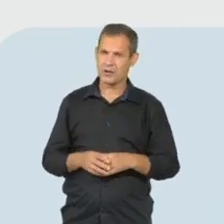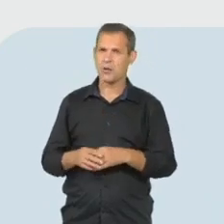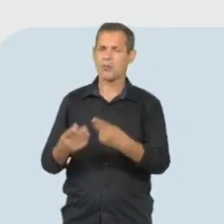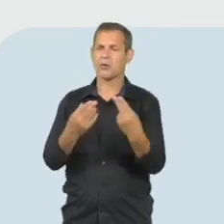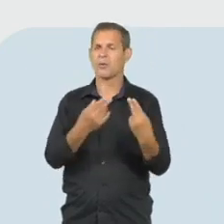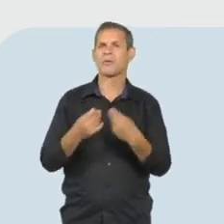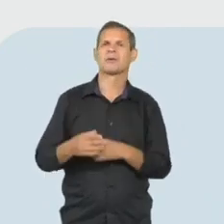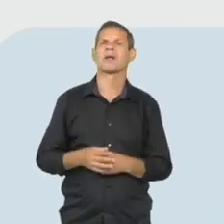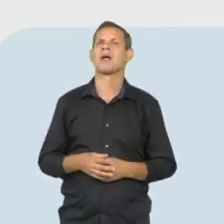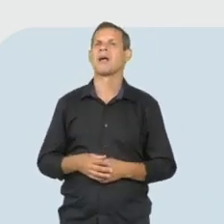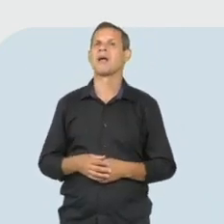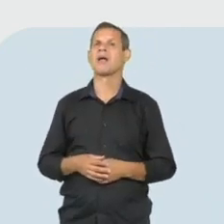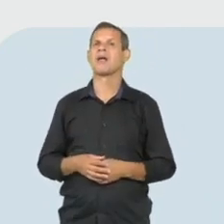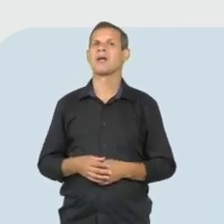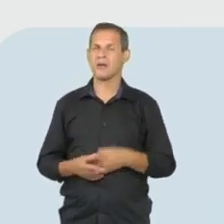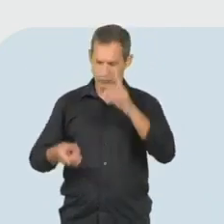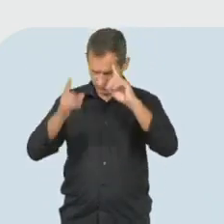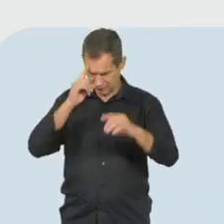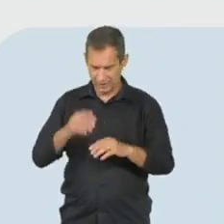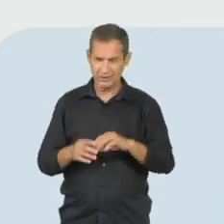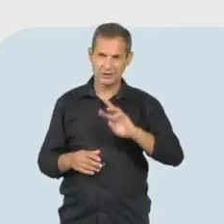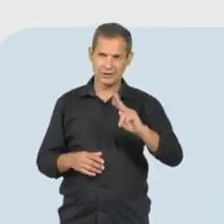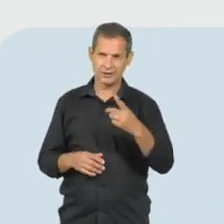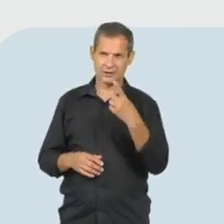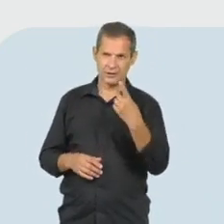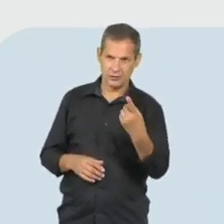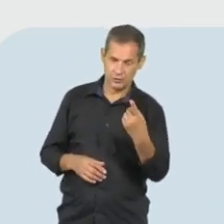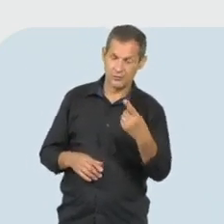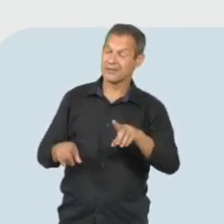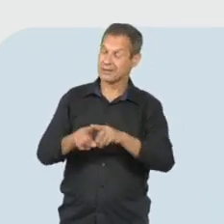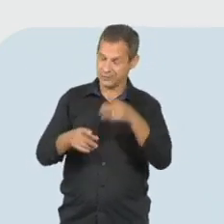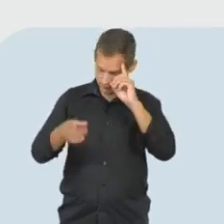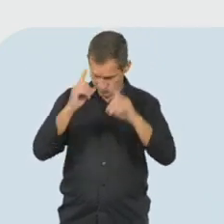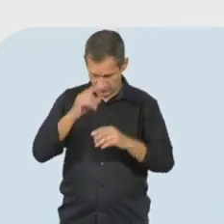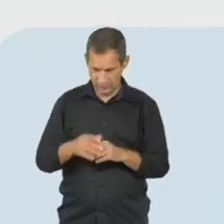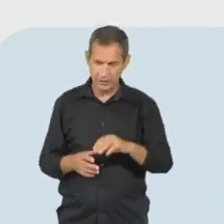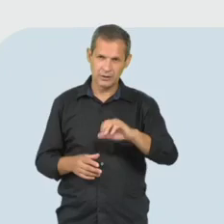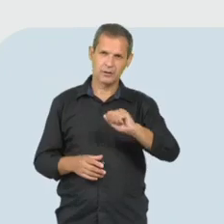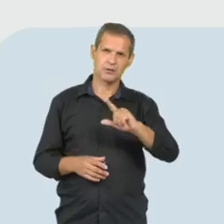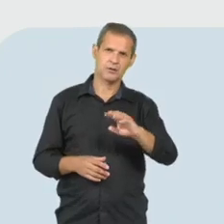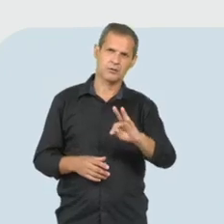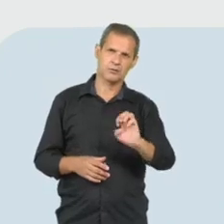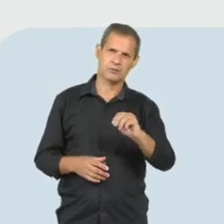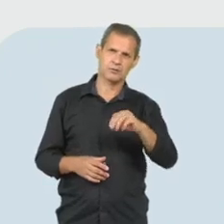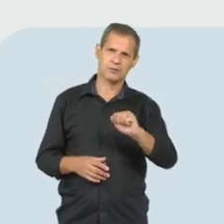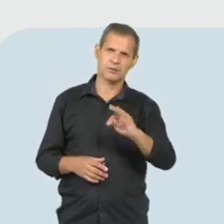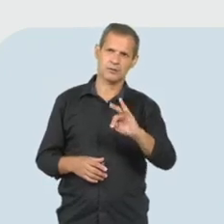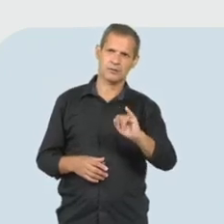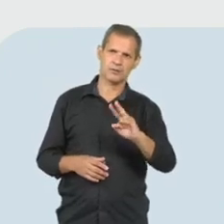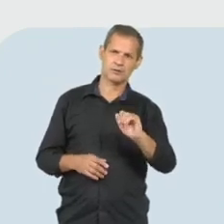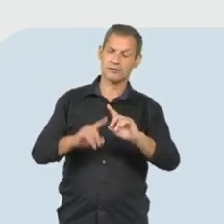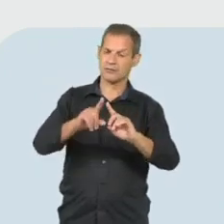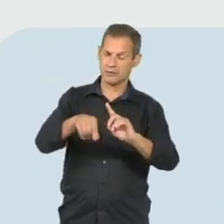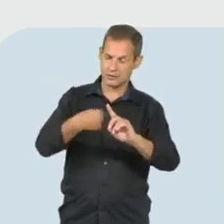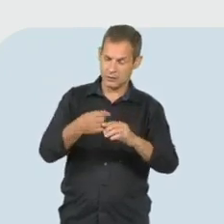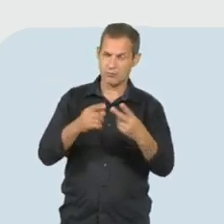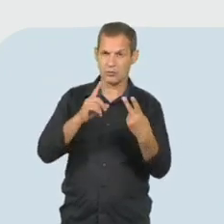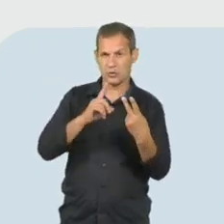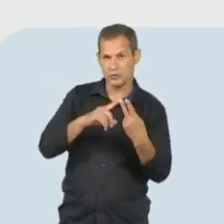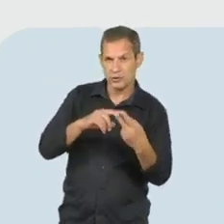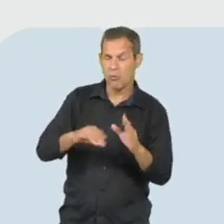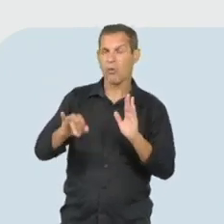igualdade. E a hipótese H1, que é uma hipótese alternativa. E depois, no passo 2,